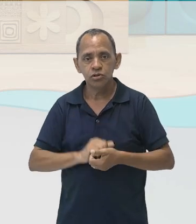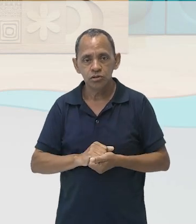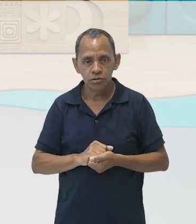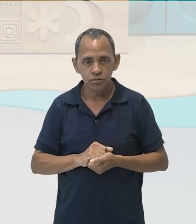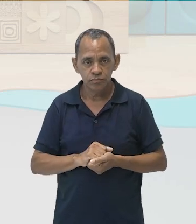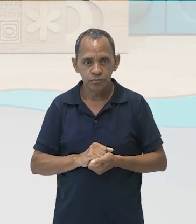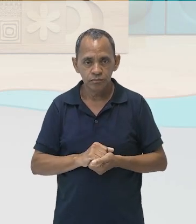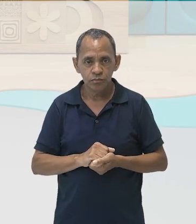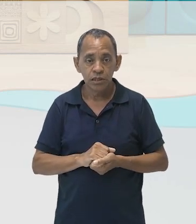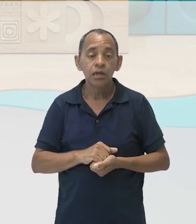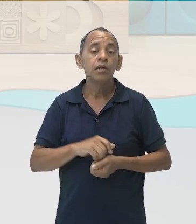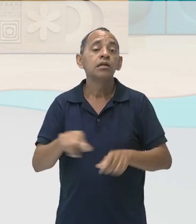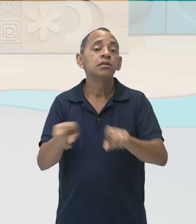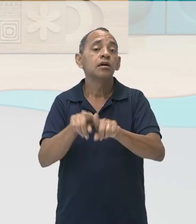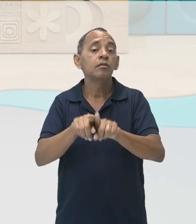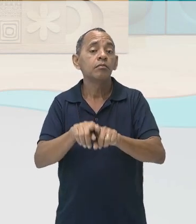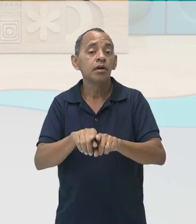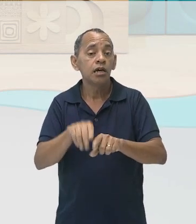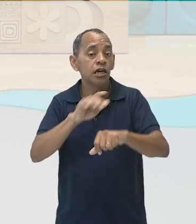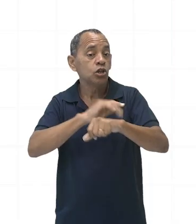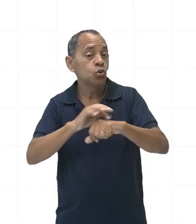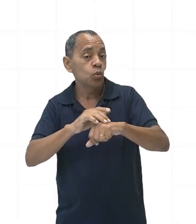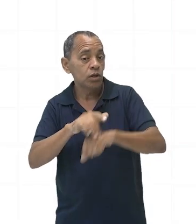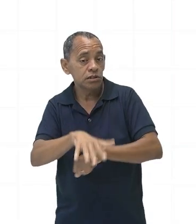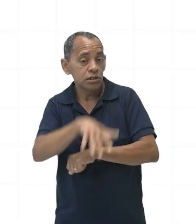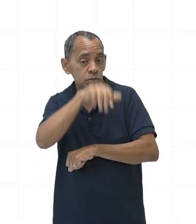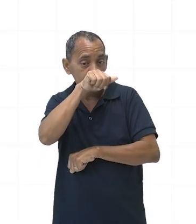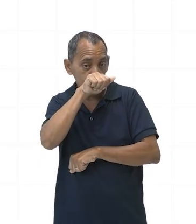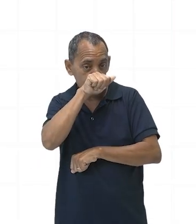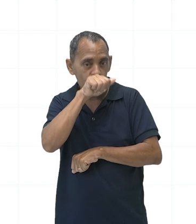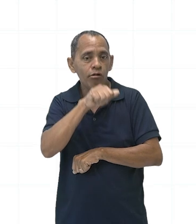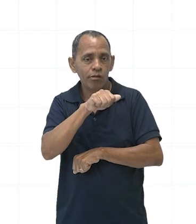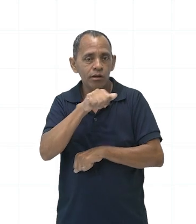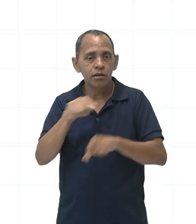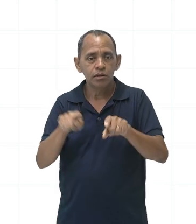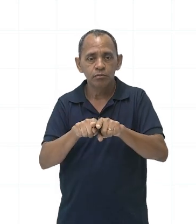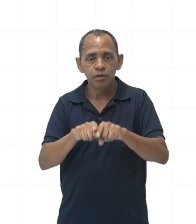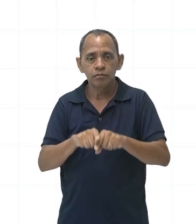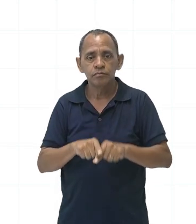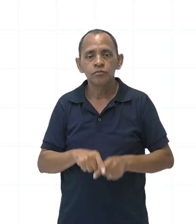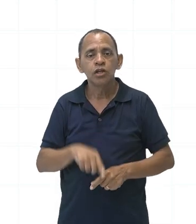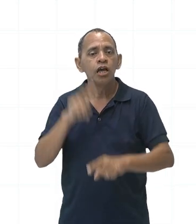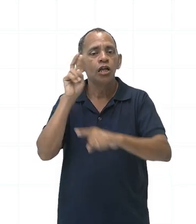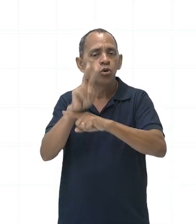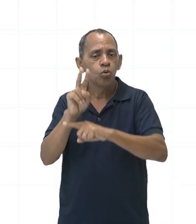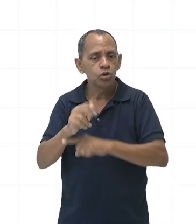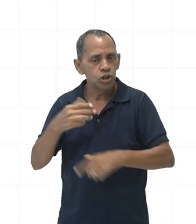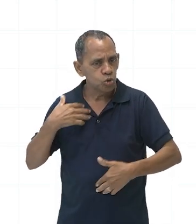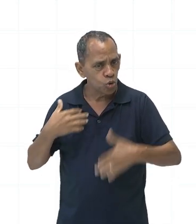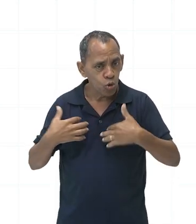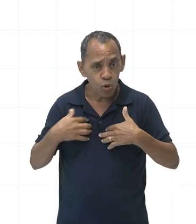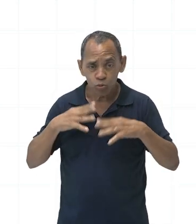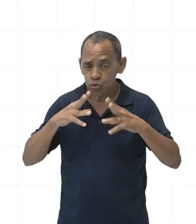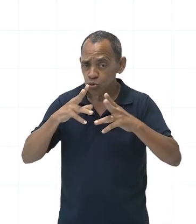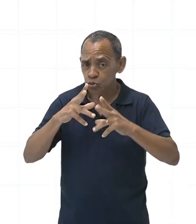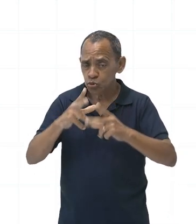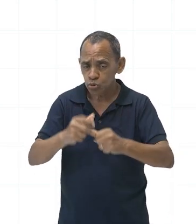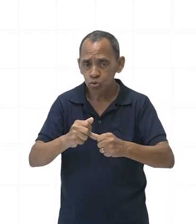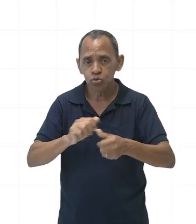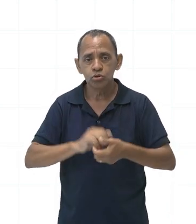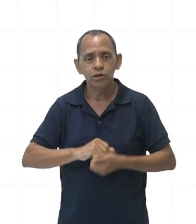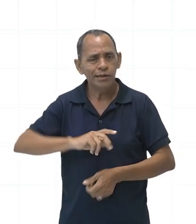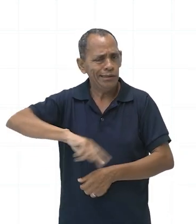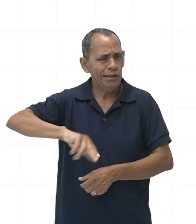é que esse método ele vai atuar? A RPG ela busca cuidar do corpo como um todo e não somente